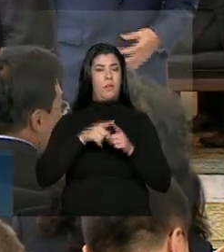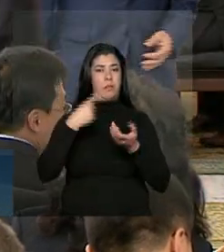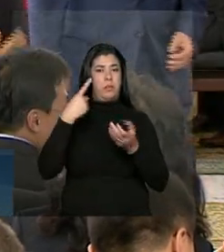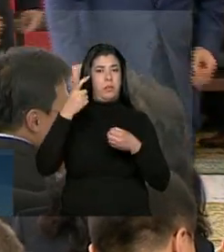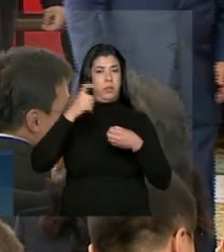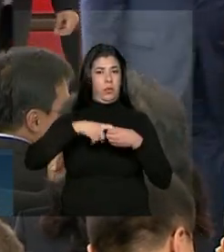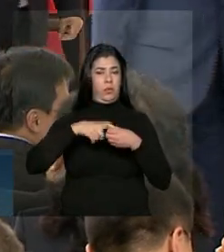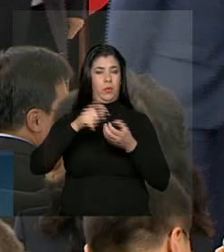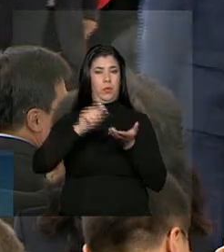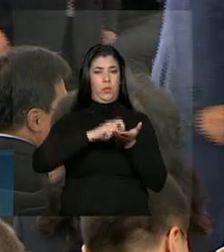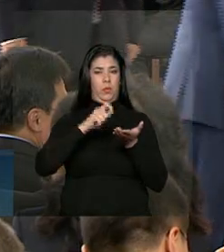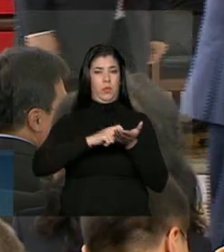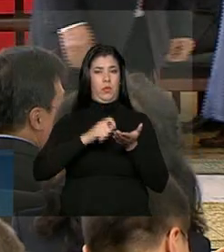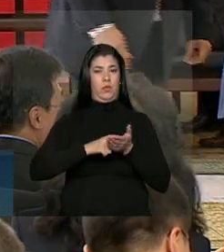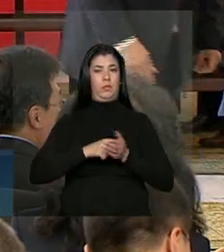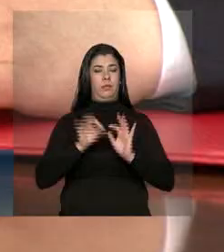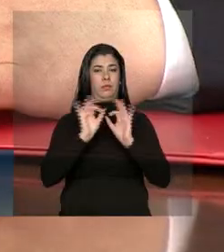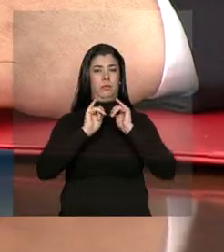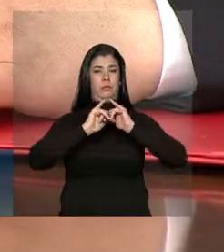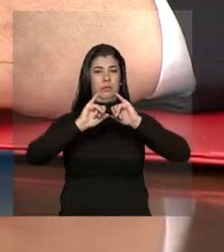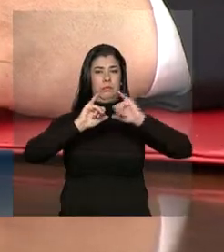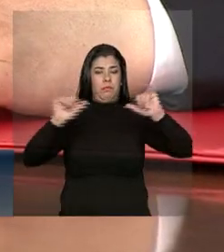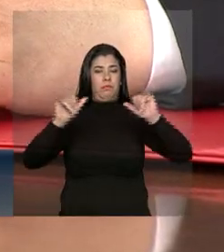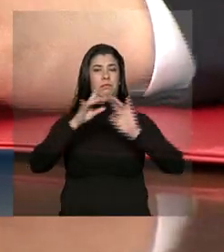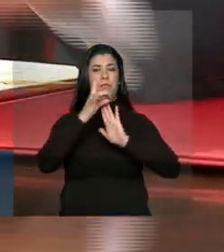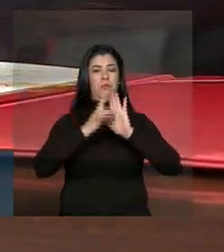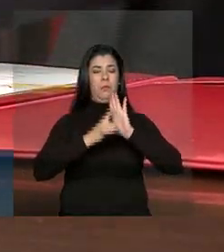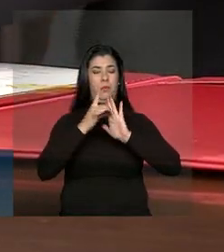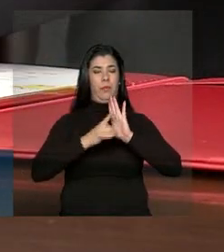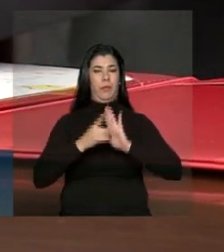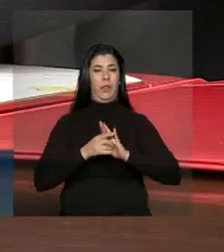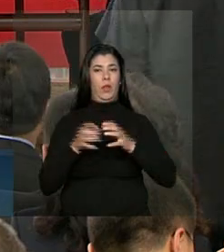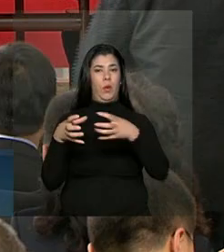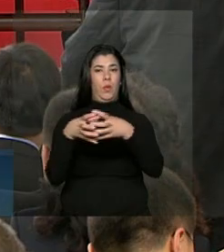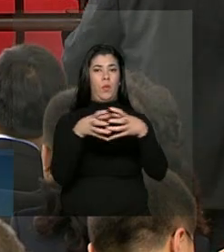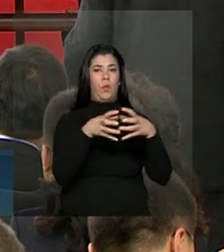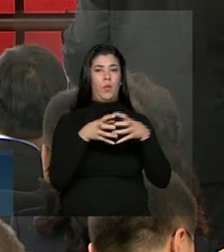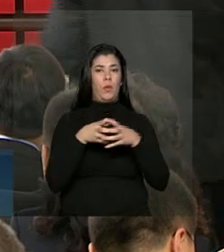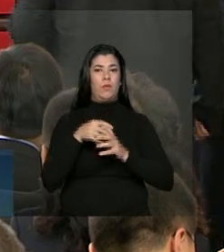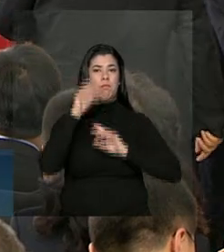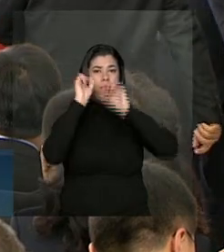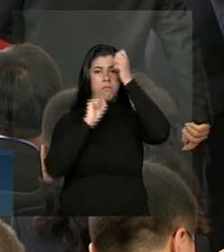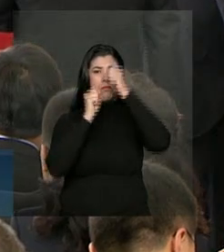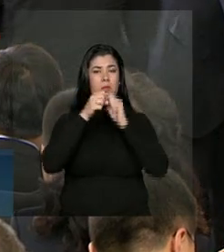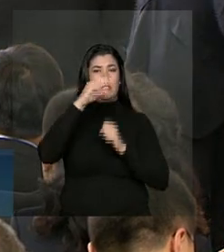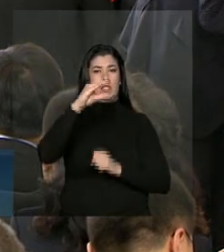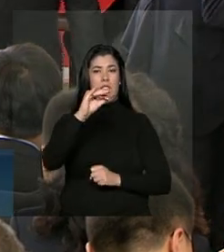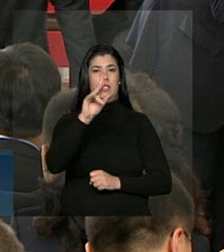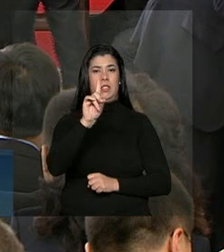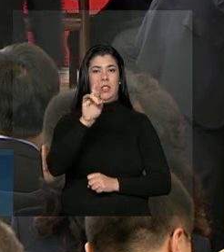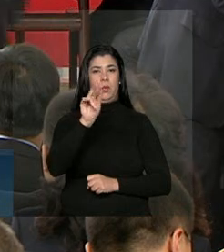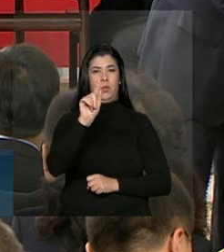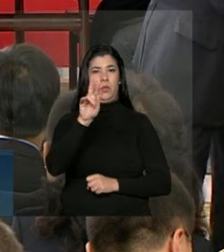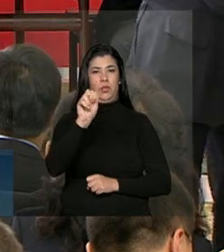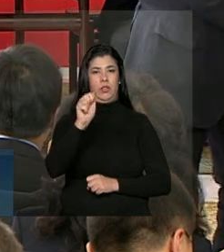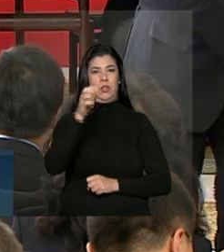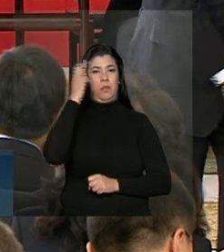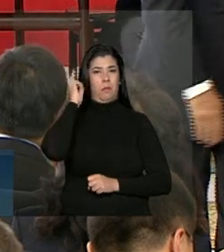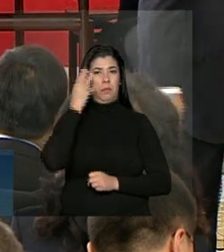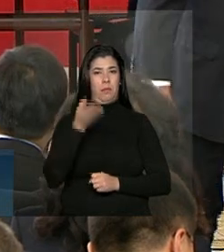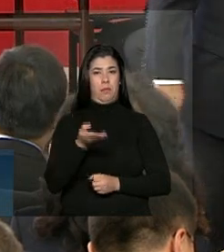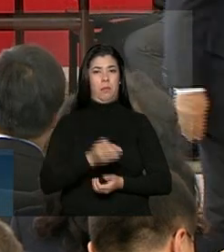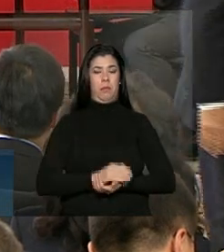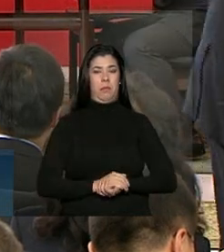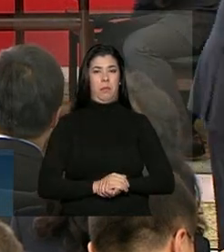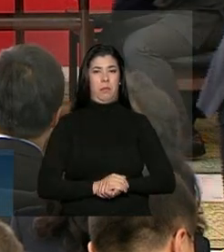para instalação de complexo siderúrgico no Maranhão. Sim, Beijing Huiquan, Guoji Touzi Youxian Gongsi,